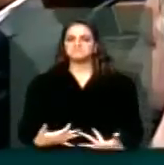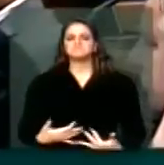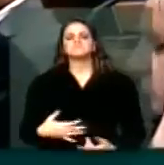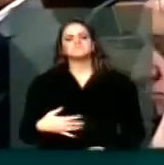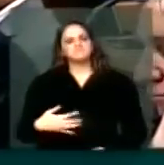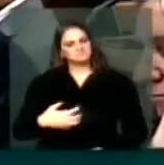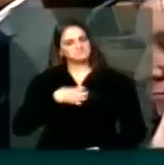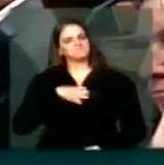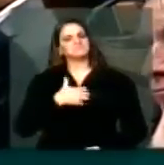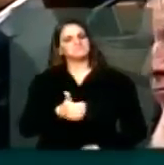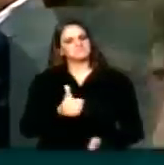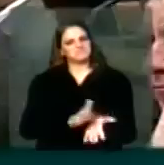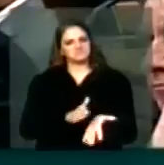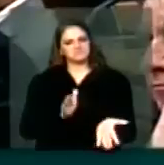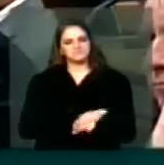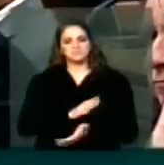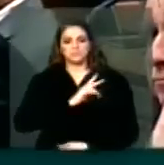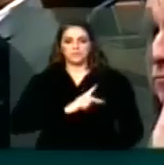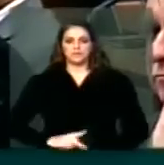presidente da nossa Casa Legislativa